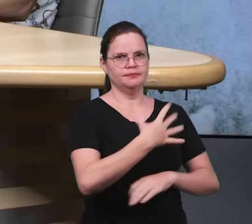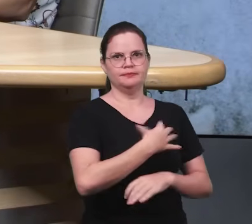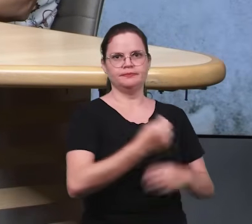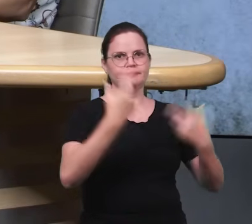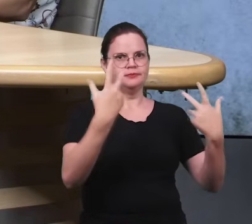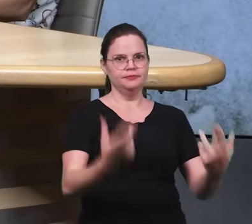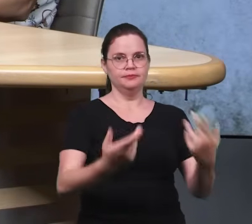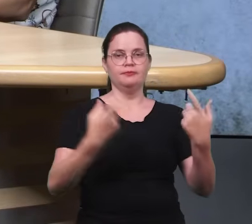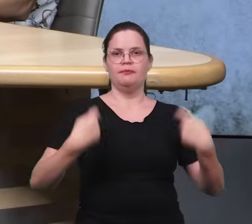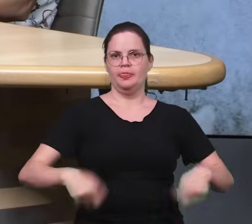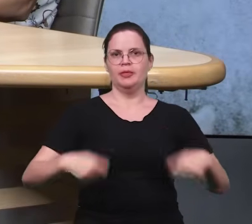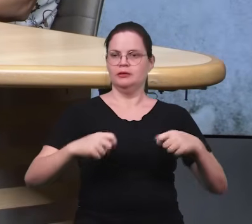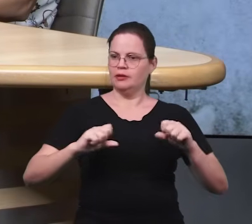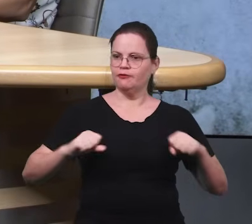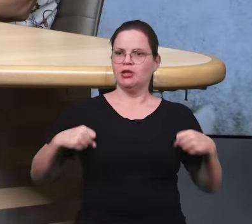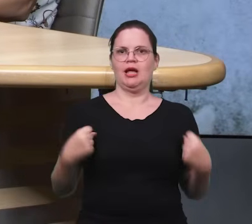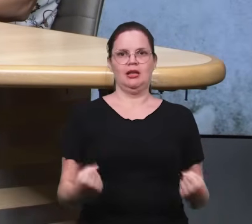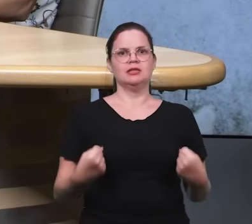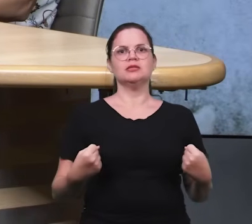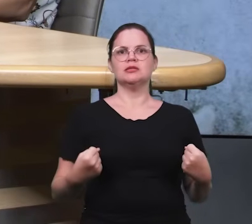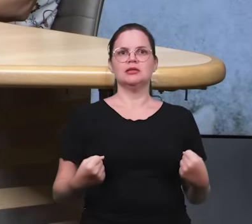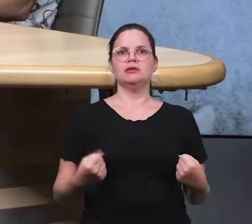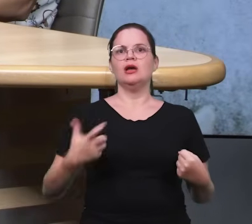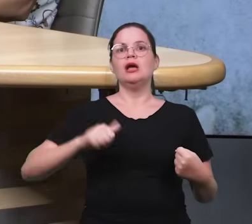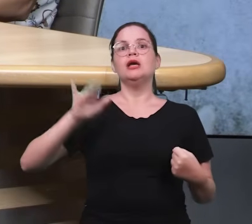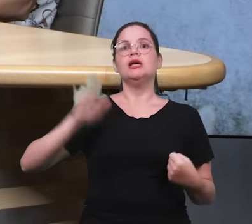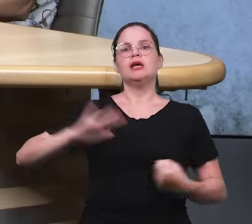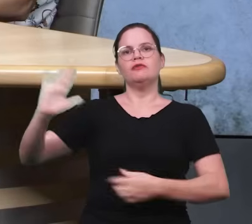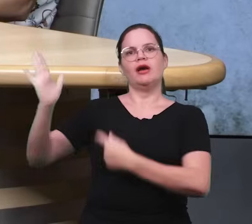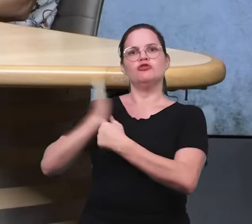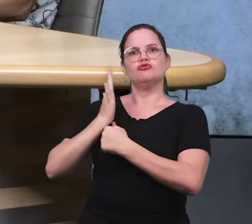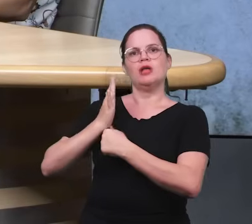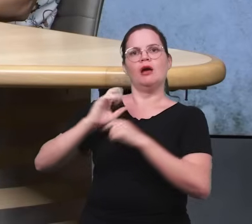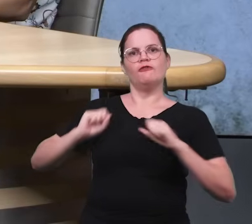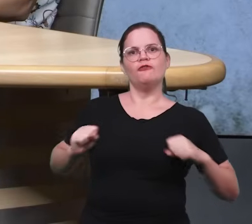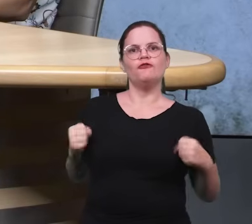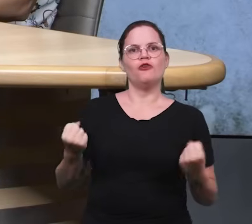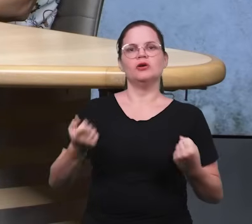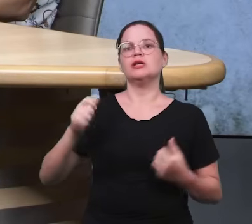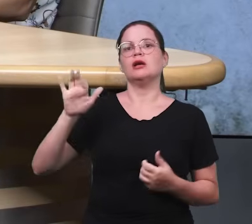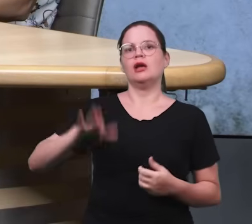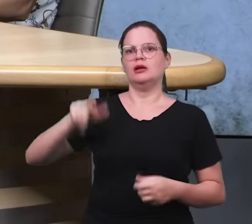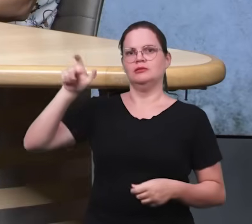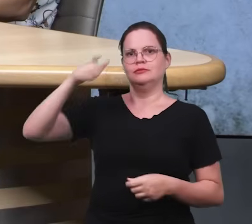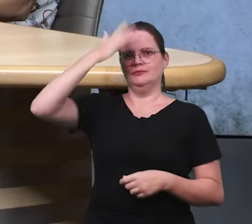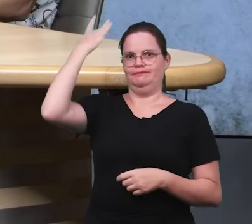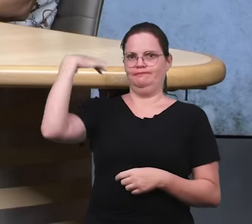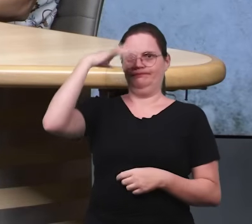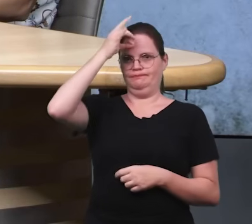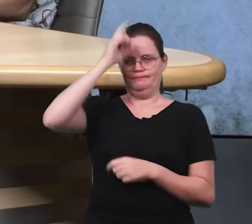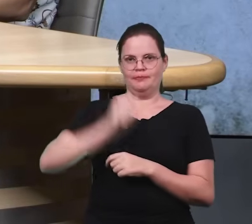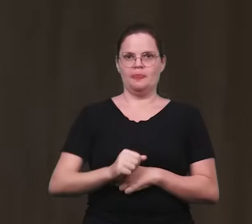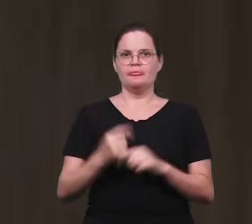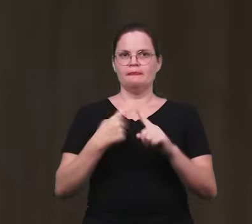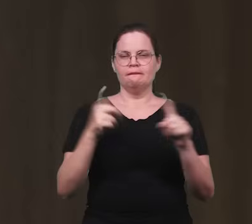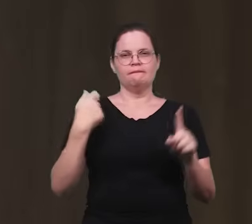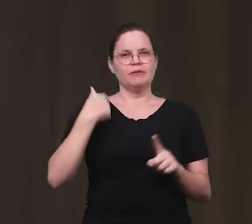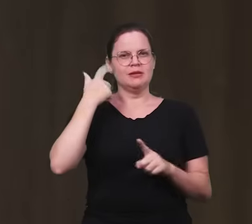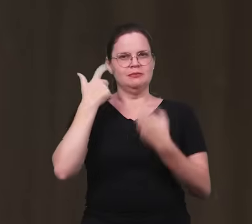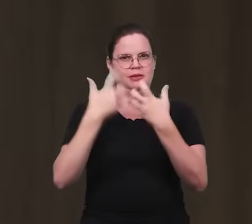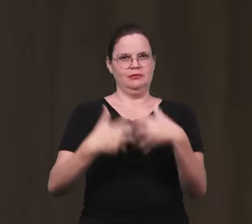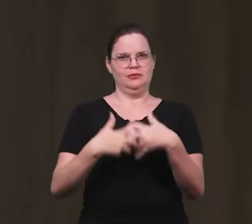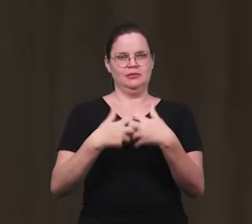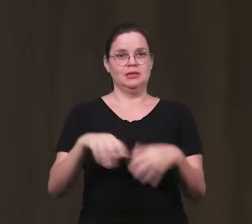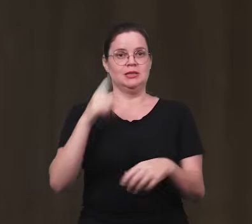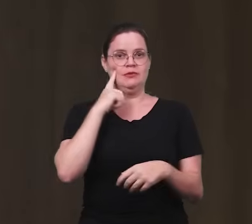fortalecidos para esse serviço. E quem vai nos fortalecer é o Espírito Santo. Mas aí, ao mesmo tempo, eu estava meditando, Andréia, ao mesmo tempo que é